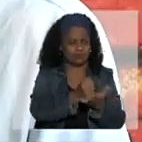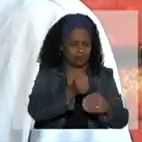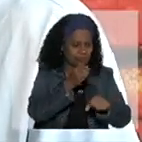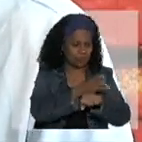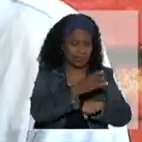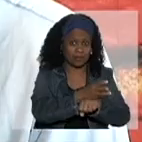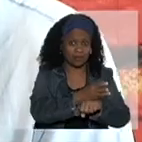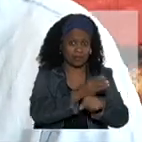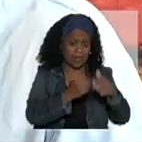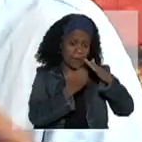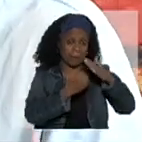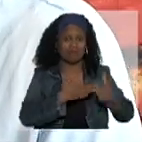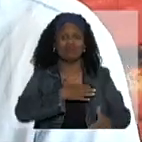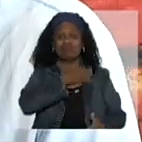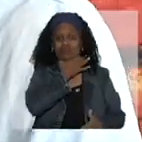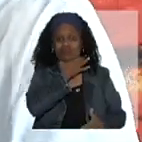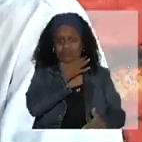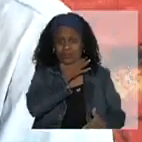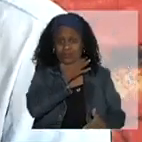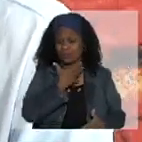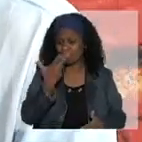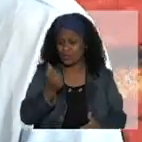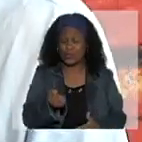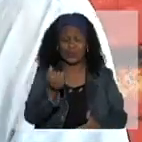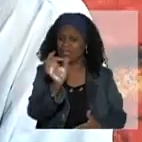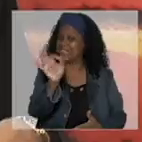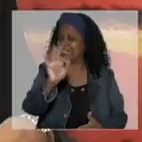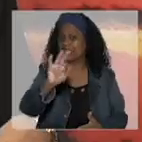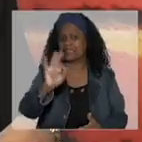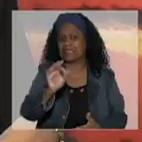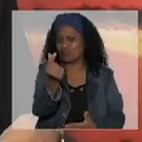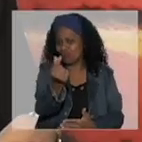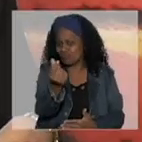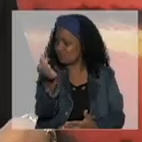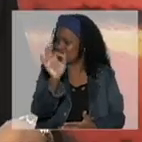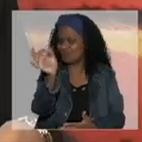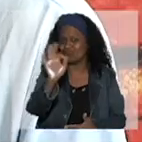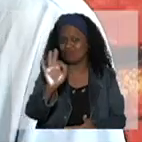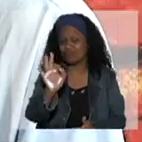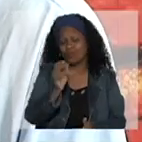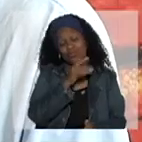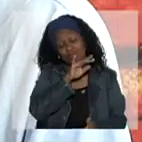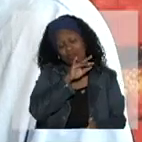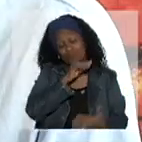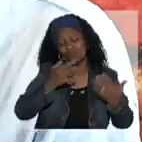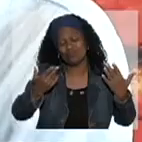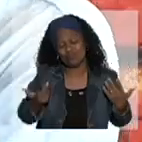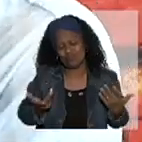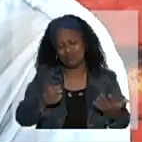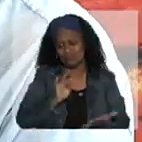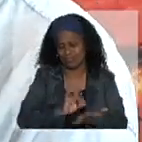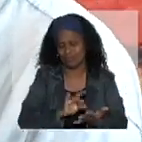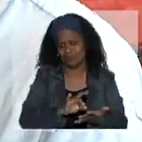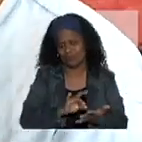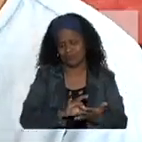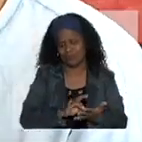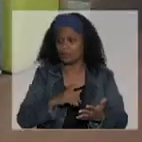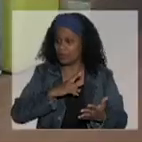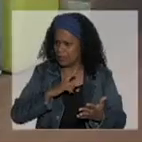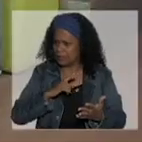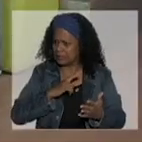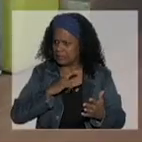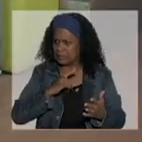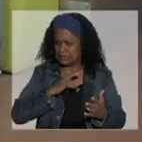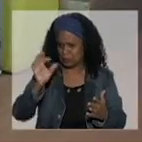a empresa fechou e ele foi mandado embora sem nenhum tipo de indenização e isso é muito ruim pra gente né e agora só tem